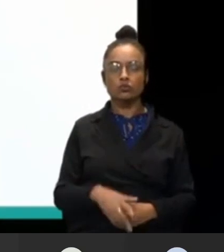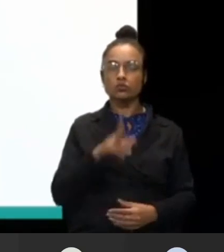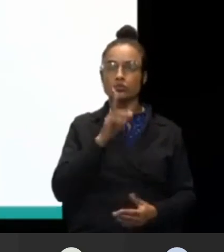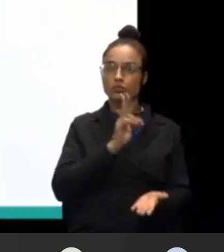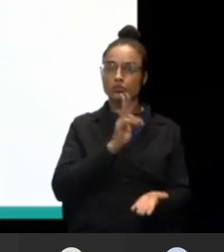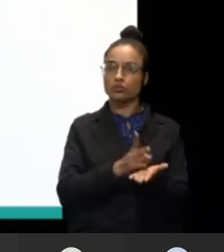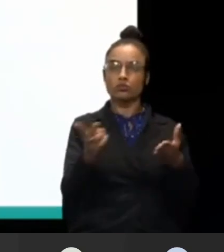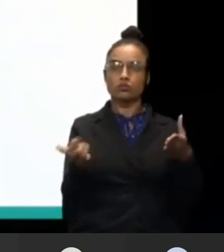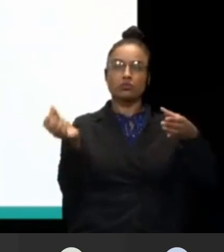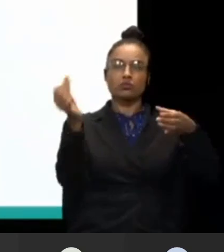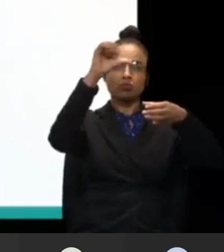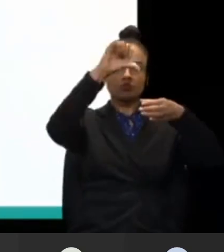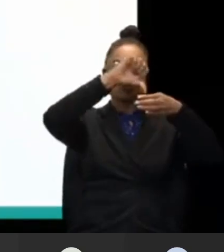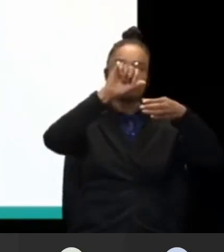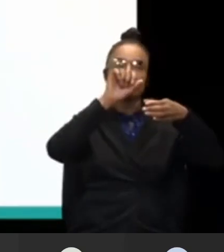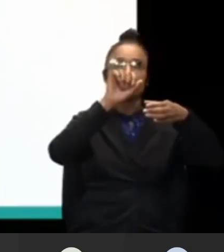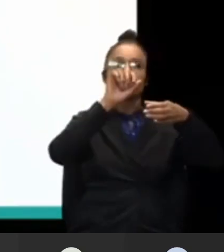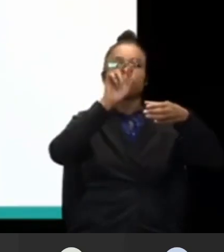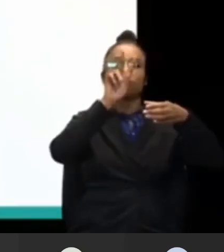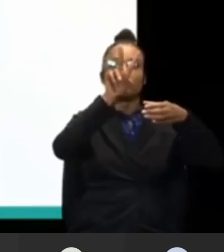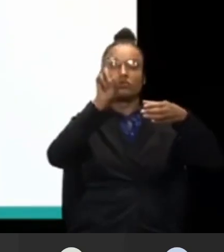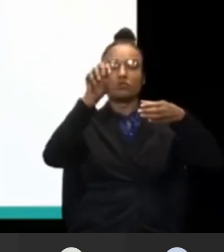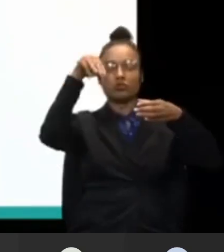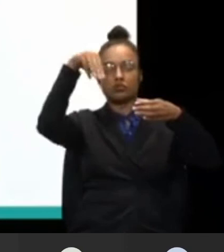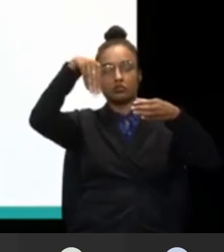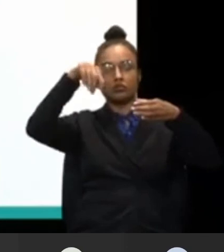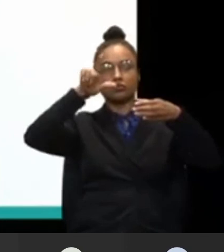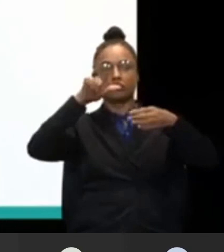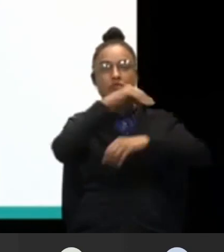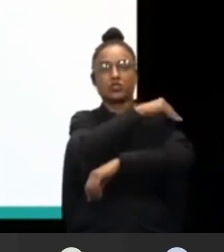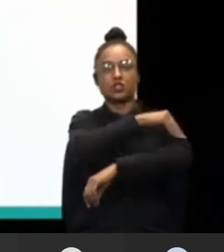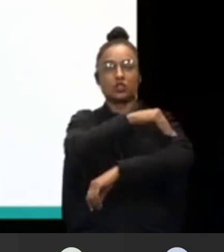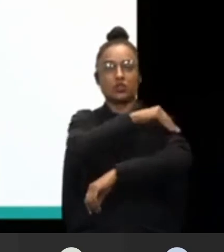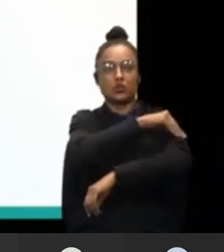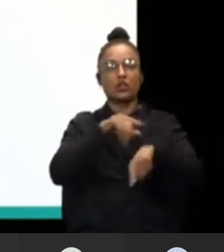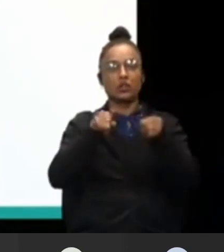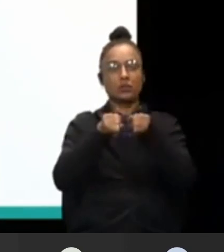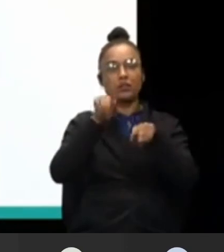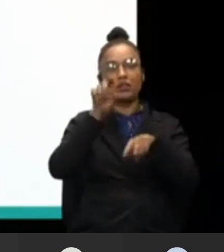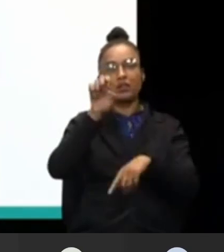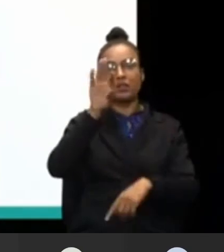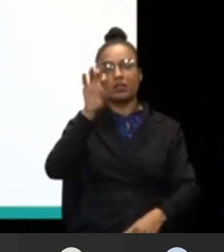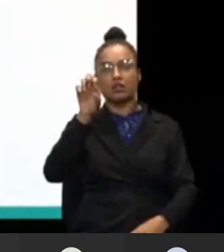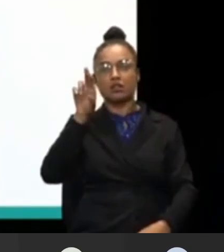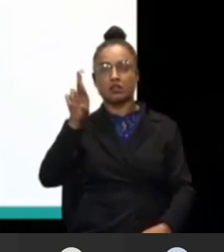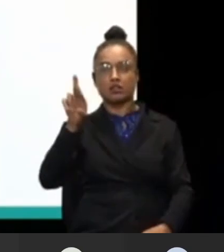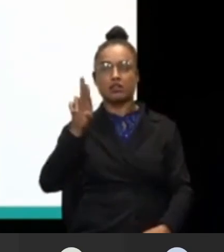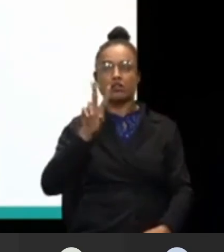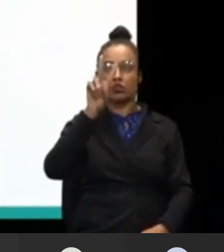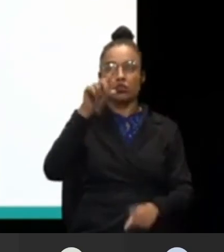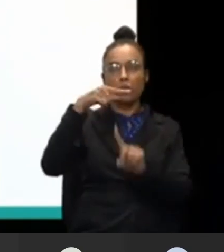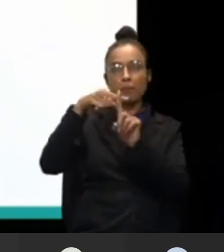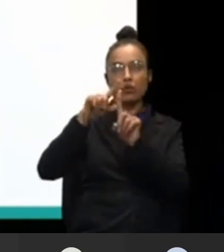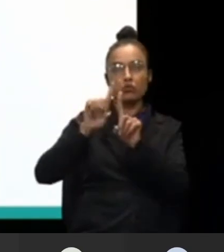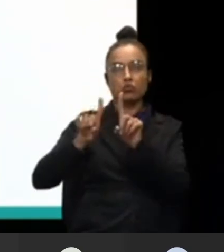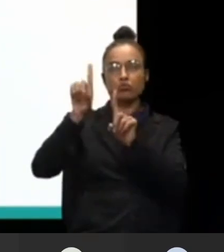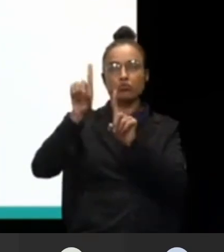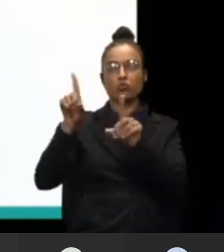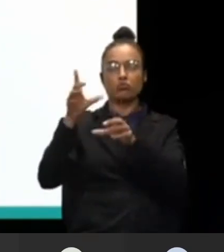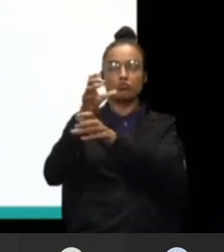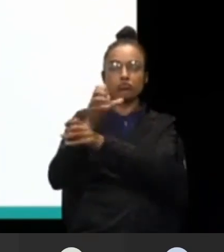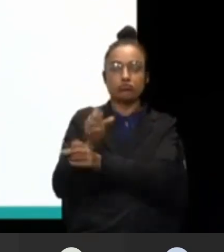Adicionar 125 ml da solução de éter e álcool, na proporção de 2:1. Então, uma solução de